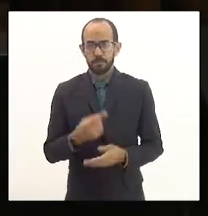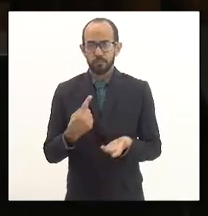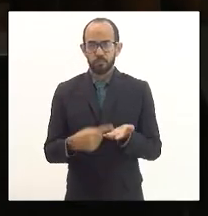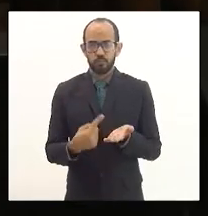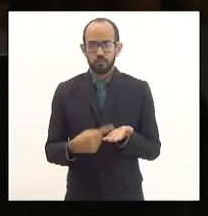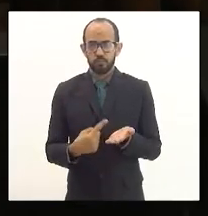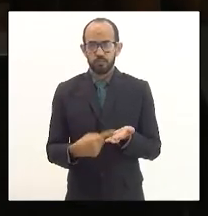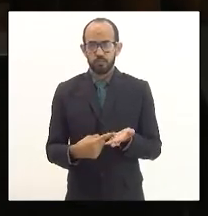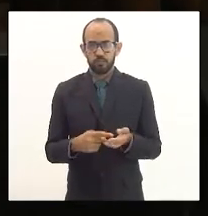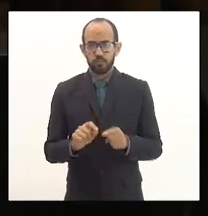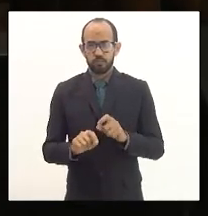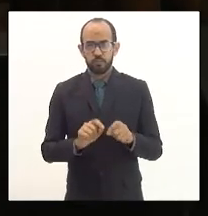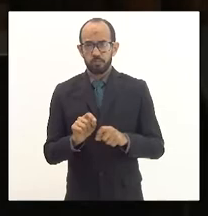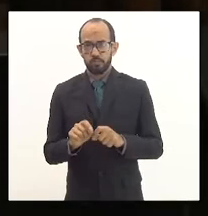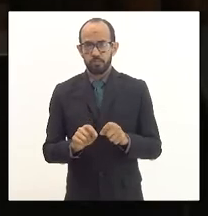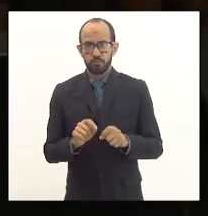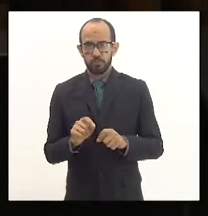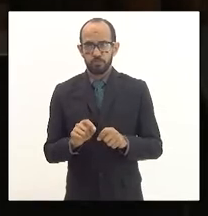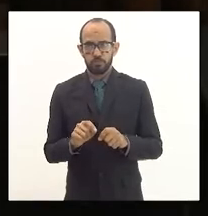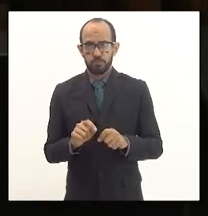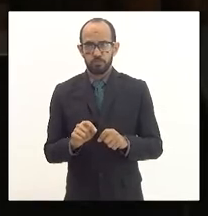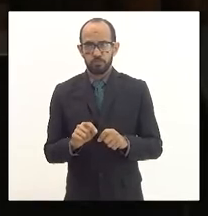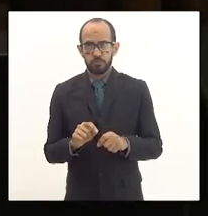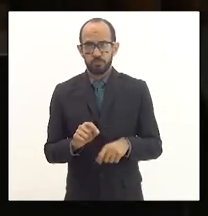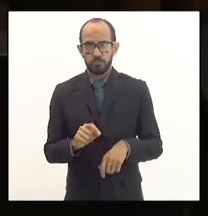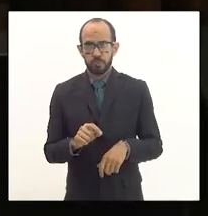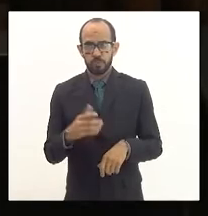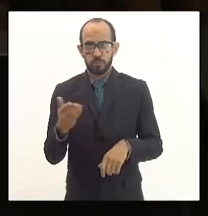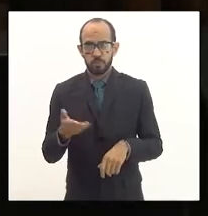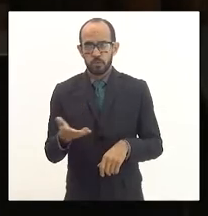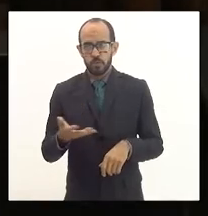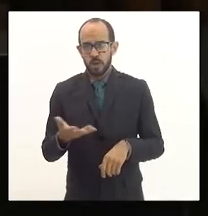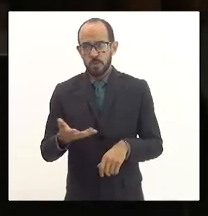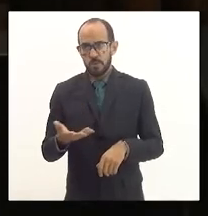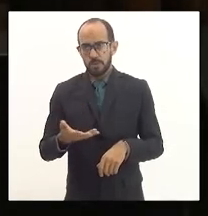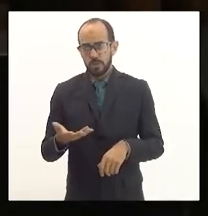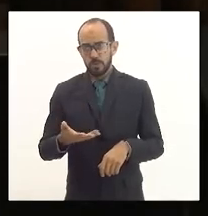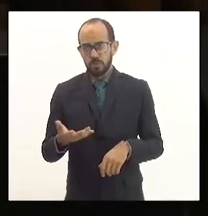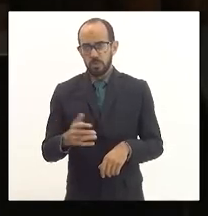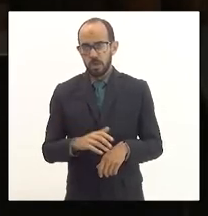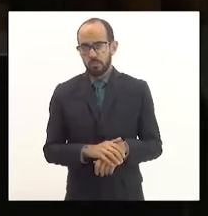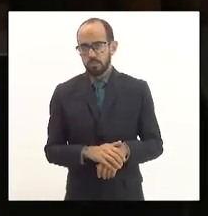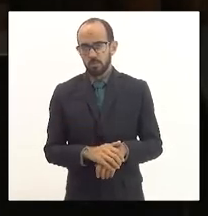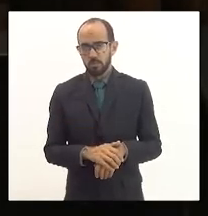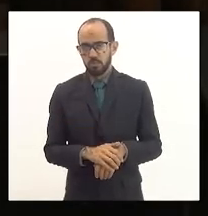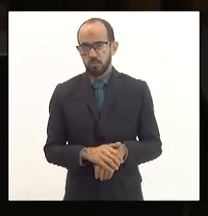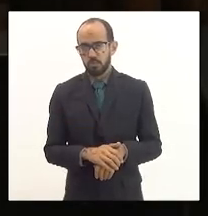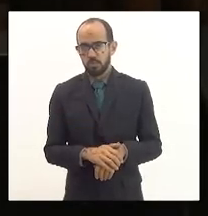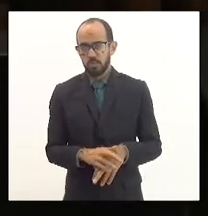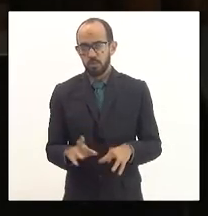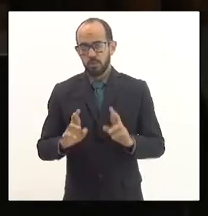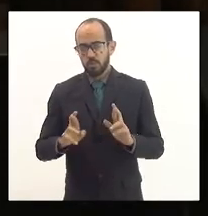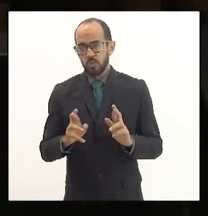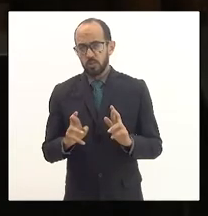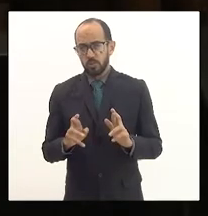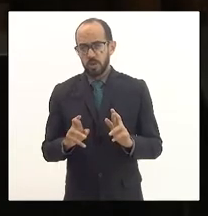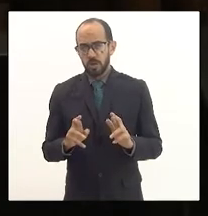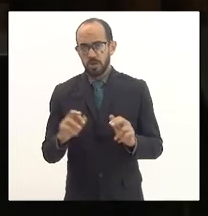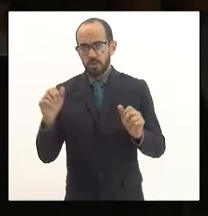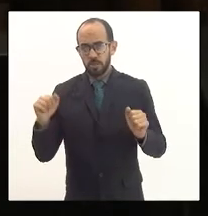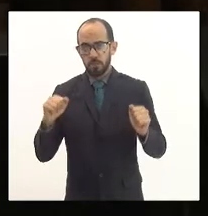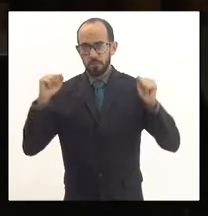para passar com celeridade e a gente espera que essa manifestação de